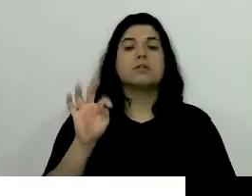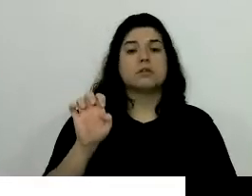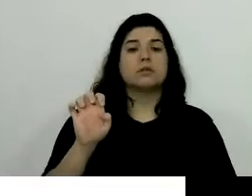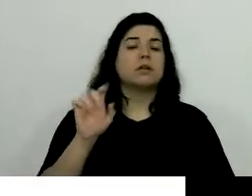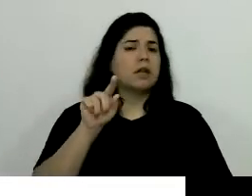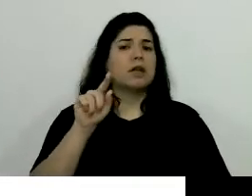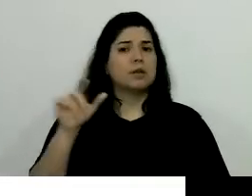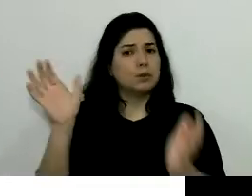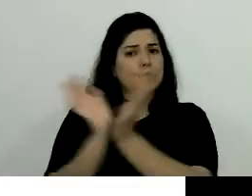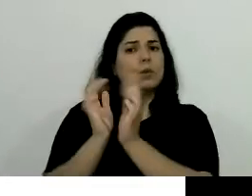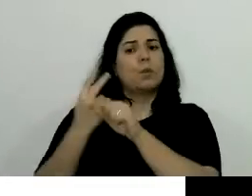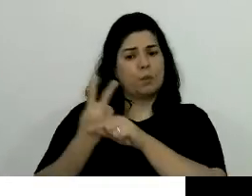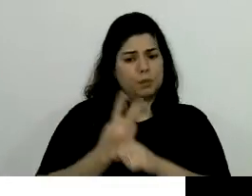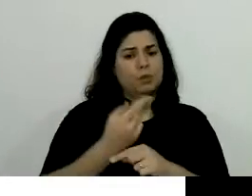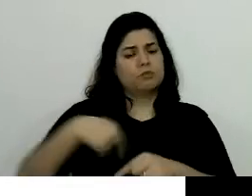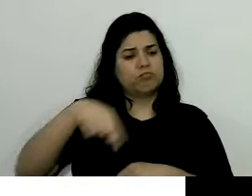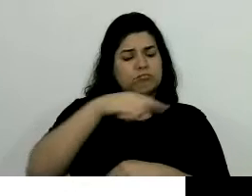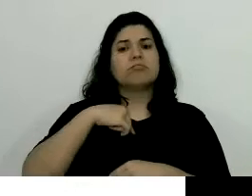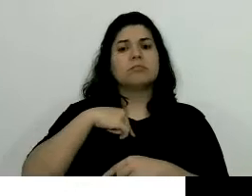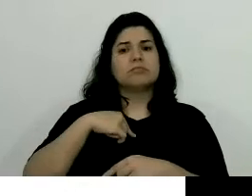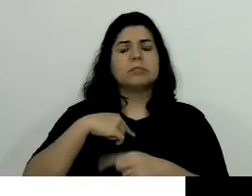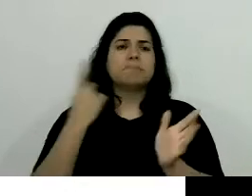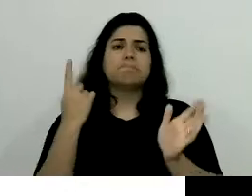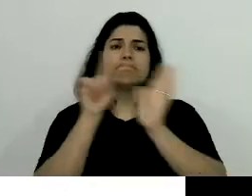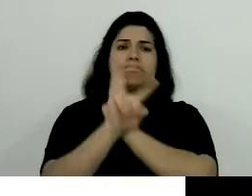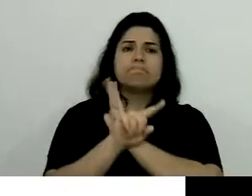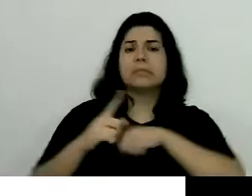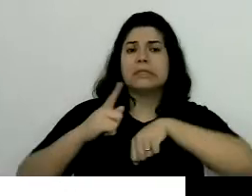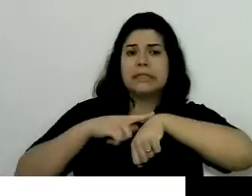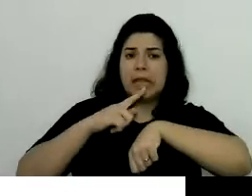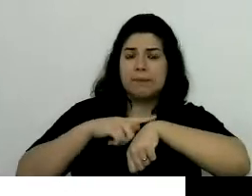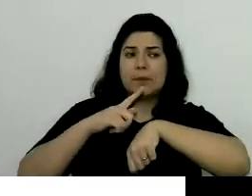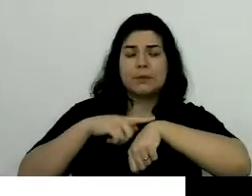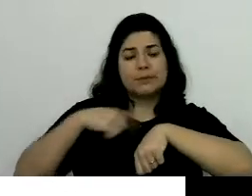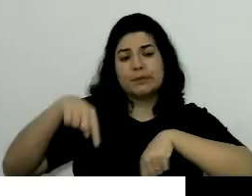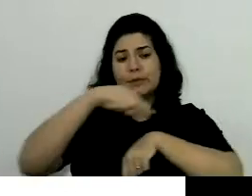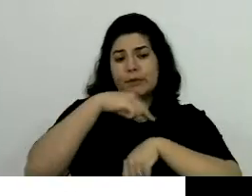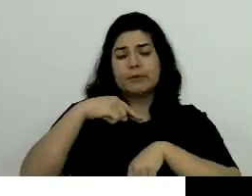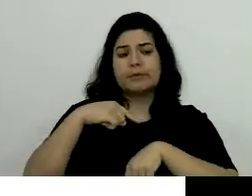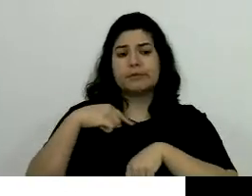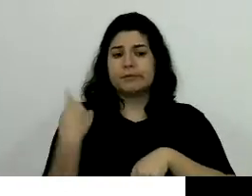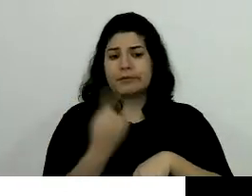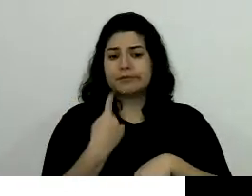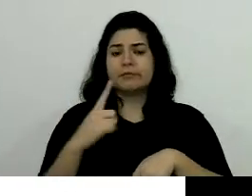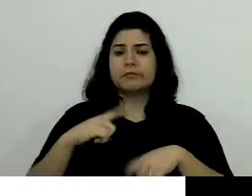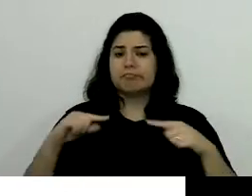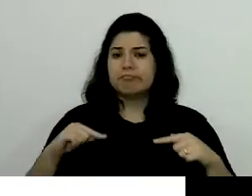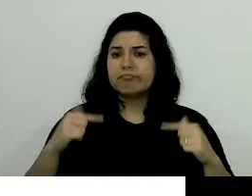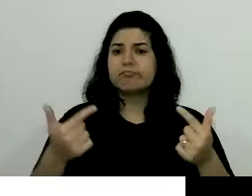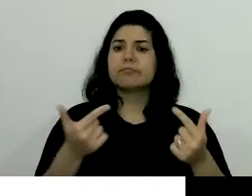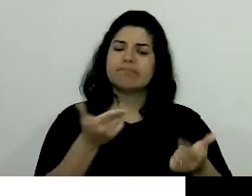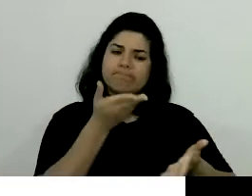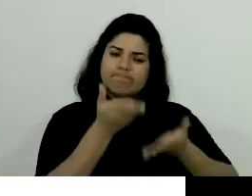procurou e questionou o tempo que nós estávamos dedicando ao tratamento